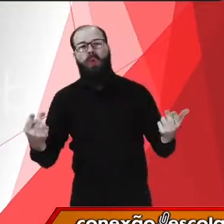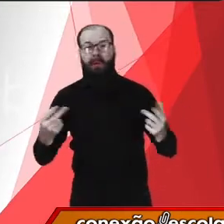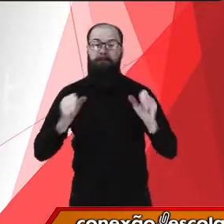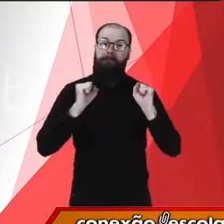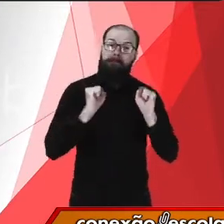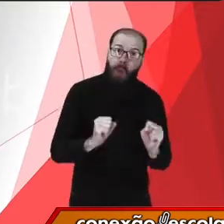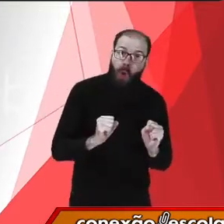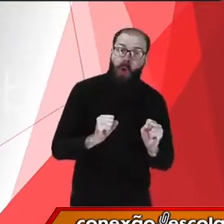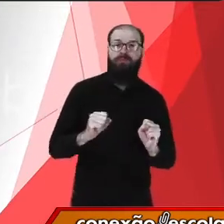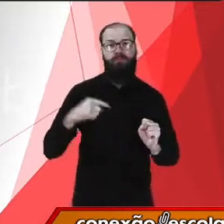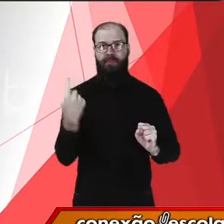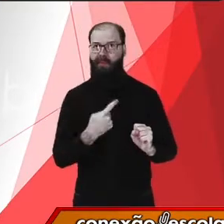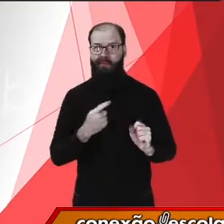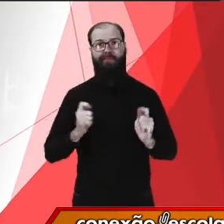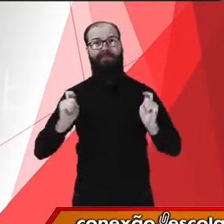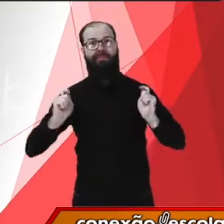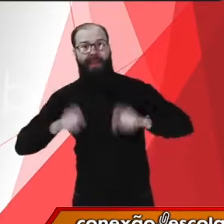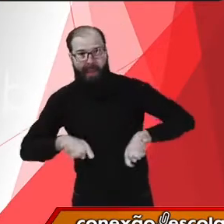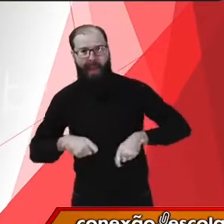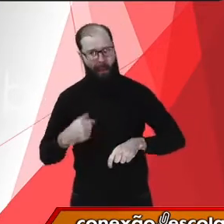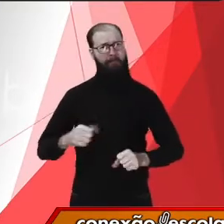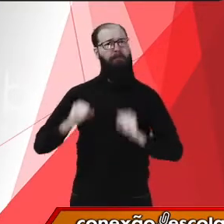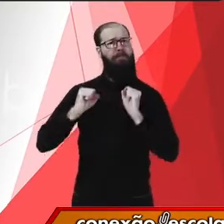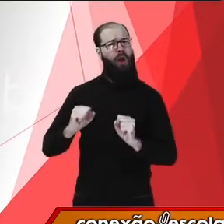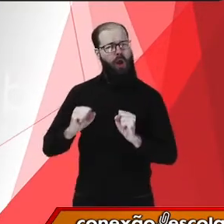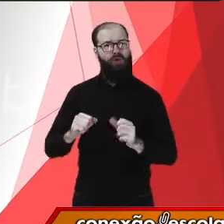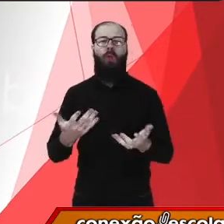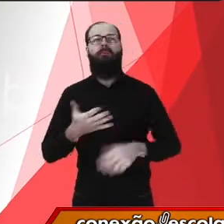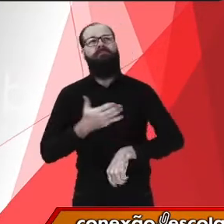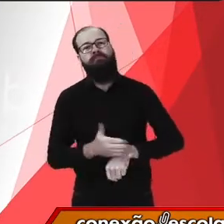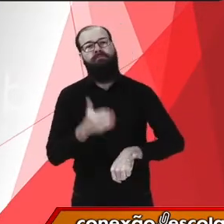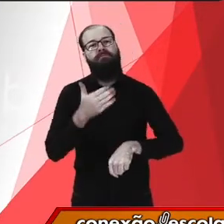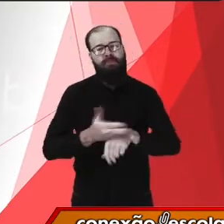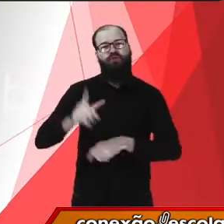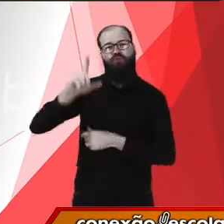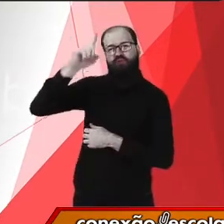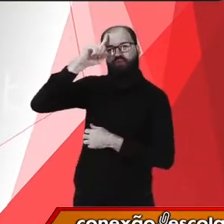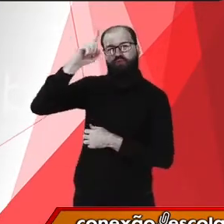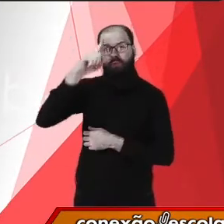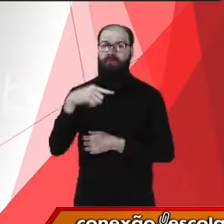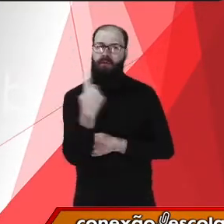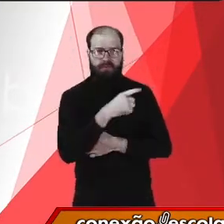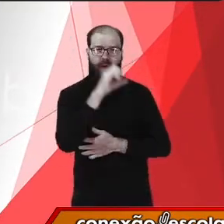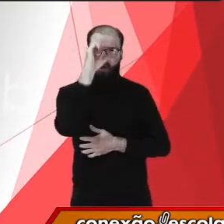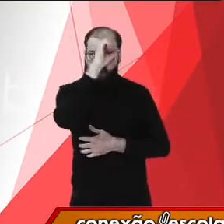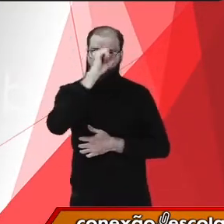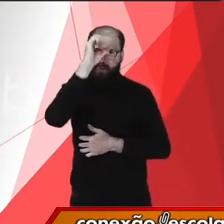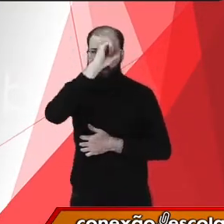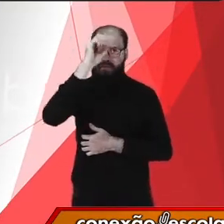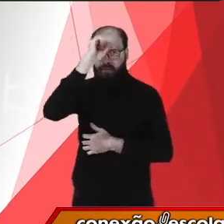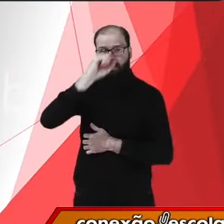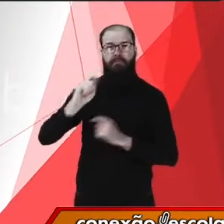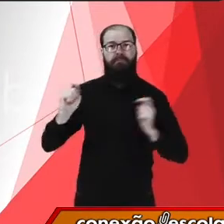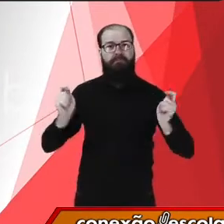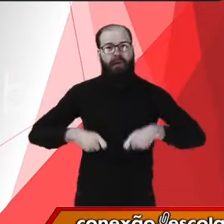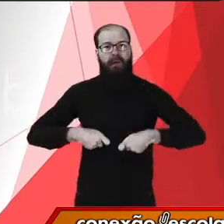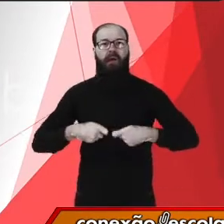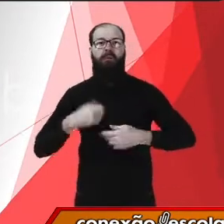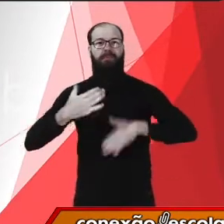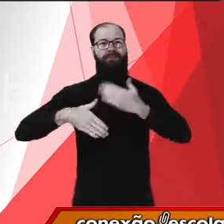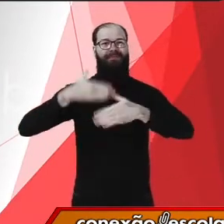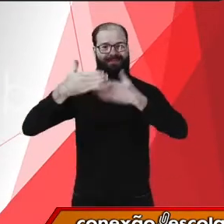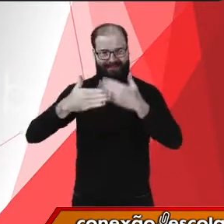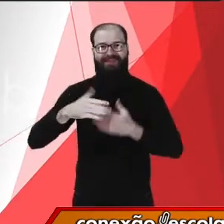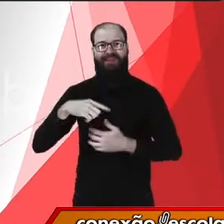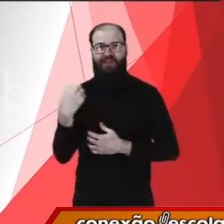em que somos habilidosos, né? Práticas que a gente realiza no nosso dia a dia, que nós aprendemos, ou que a gente desenvolveu, ou que a